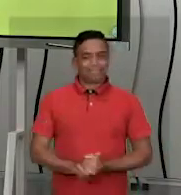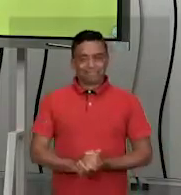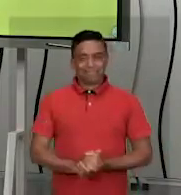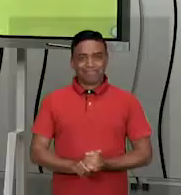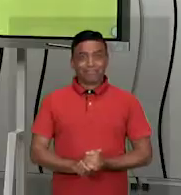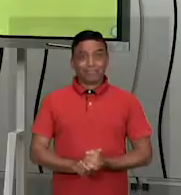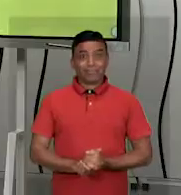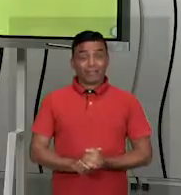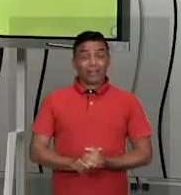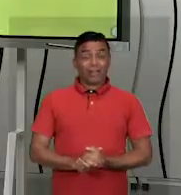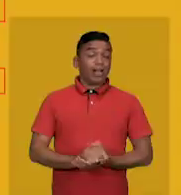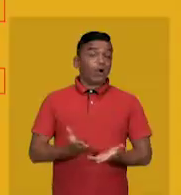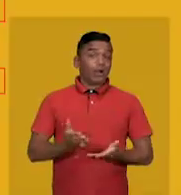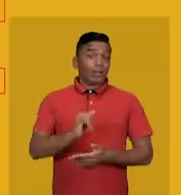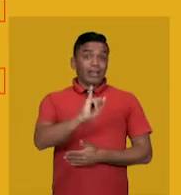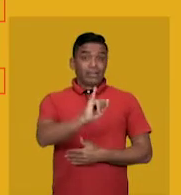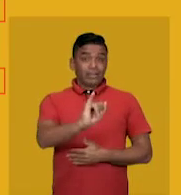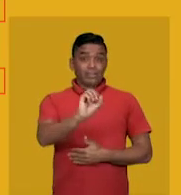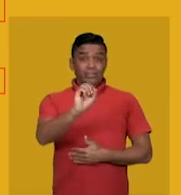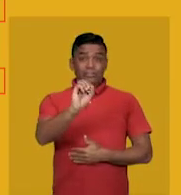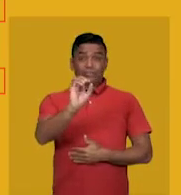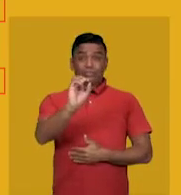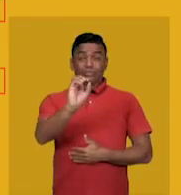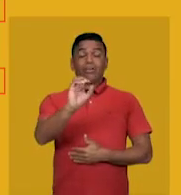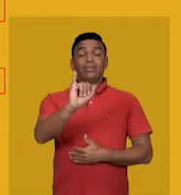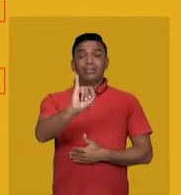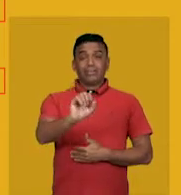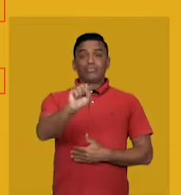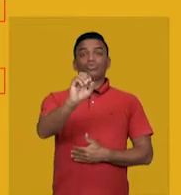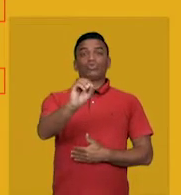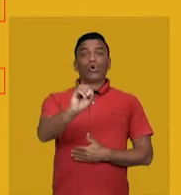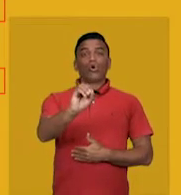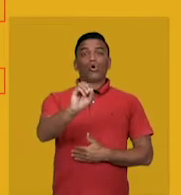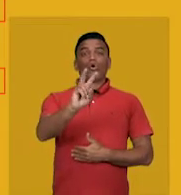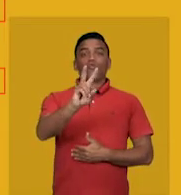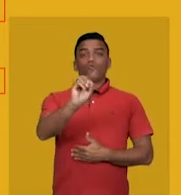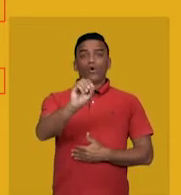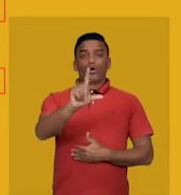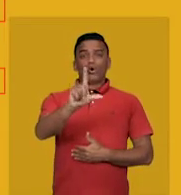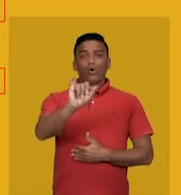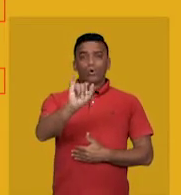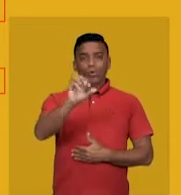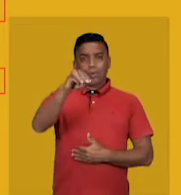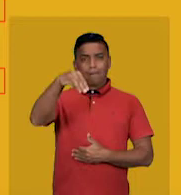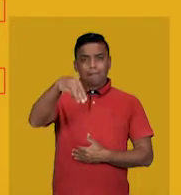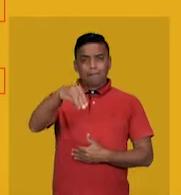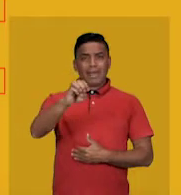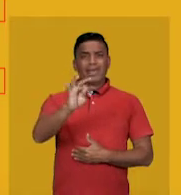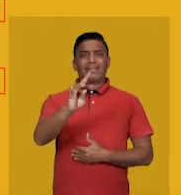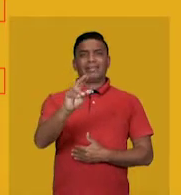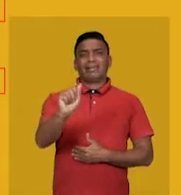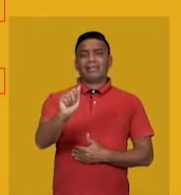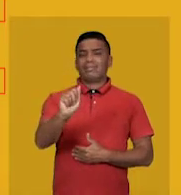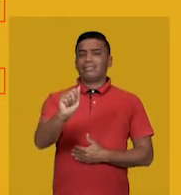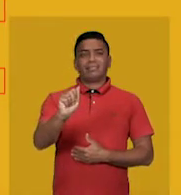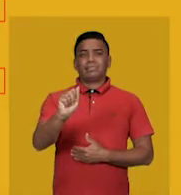transformação isovolumétrica, o que acontece com ela? Ali não há variação de volume, correto? Se